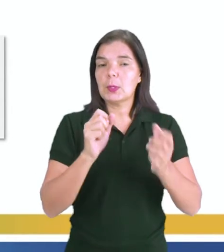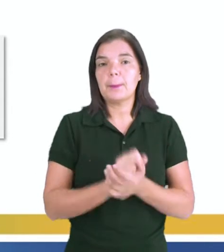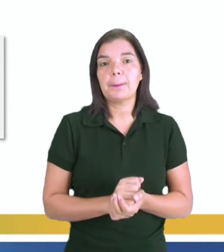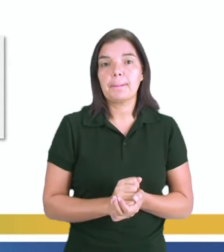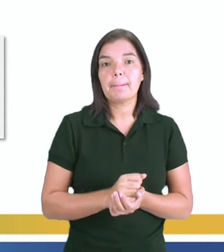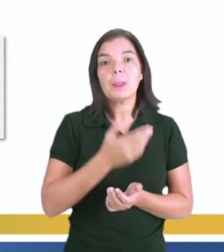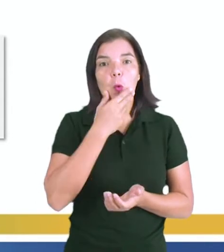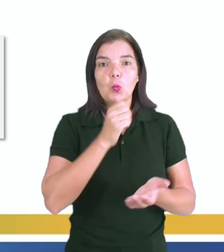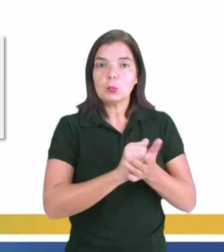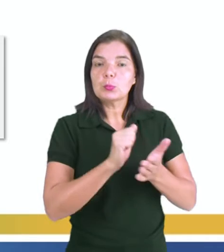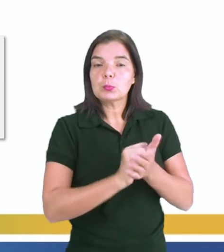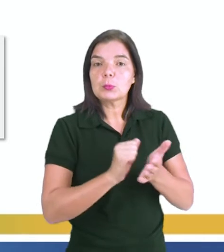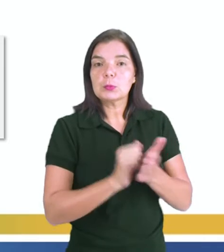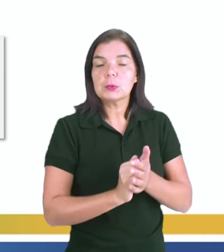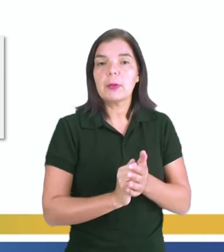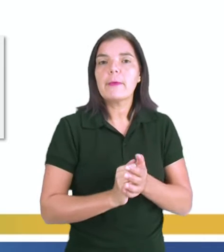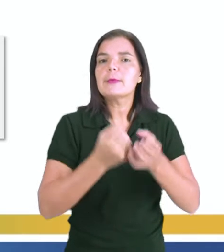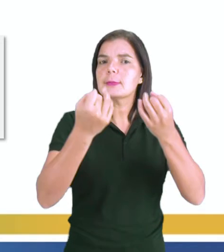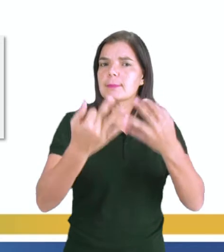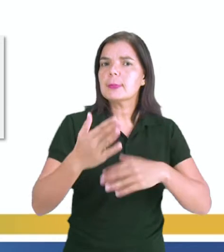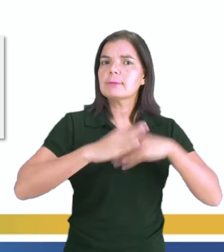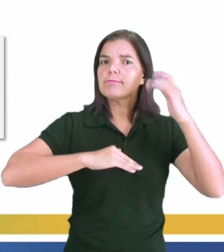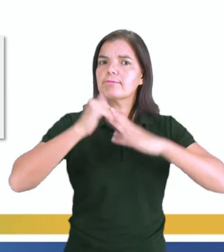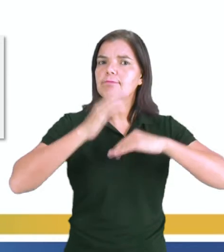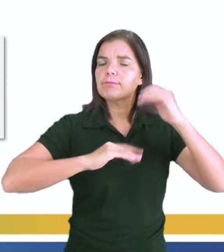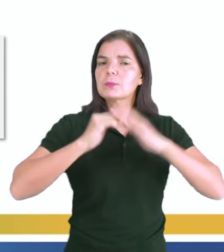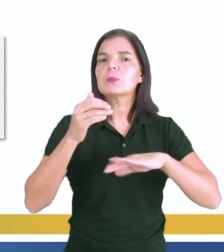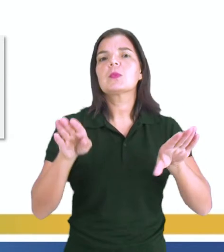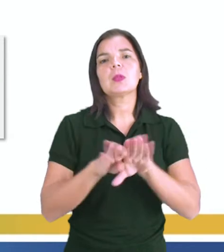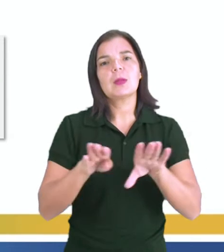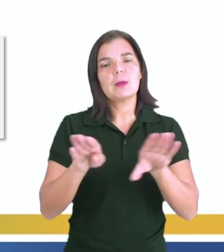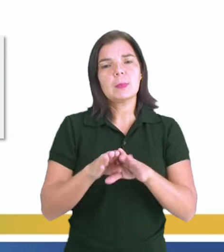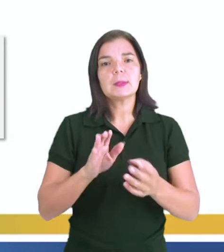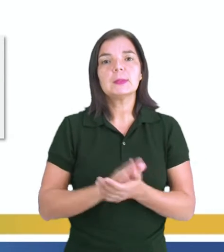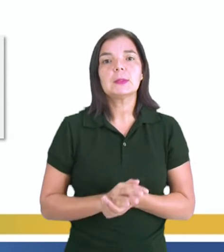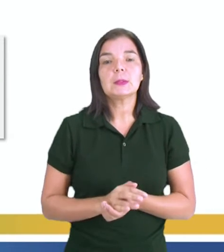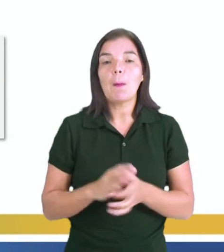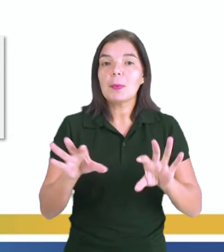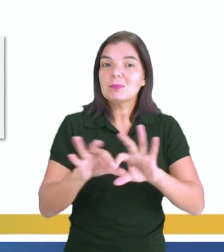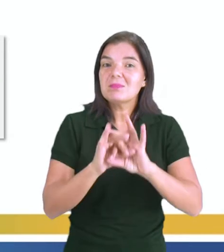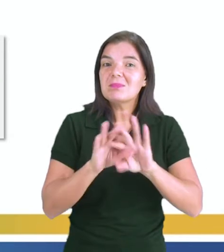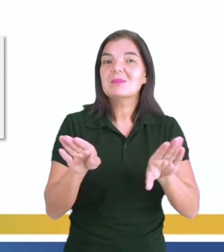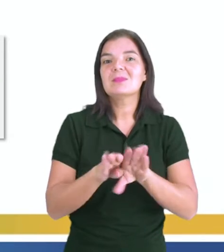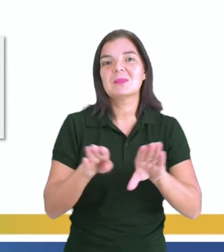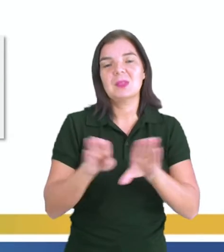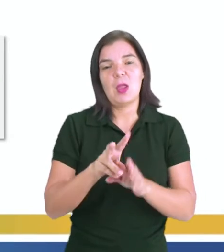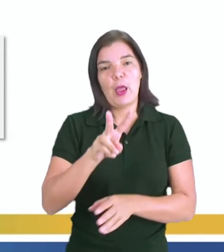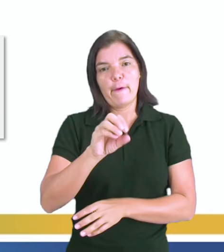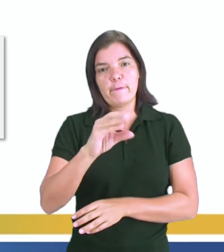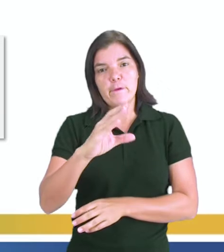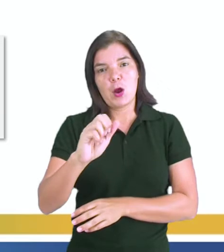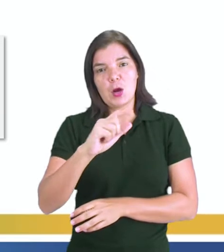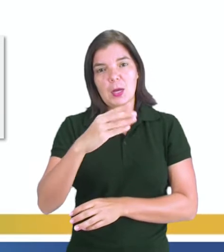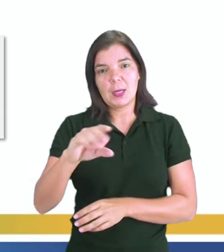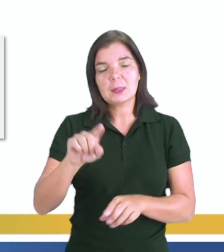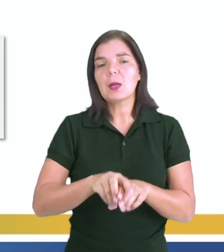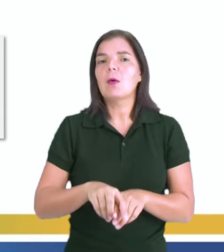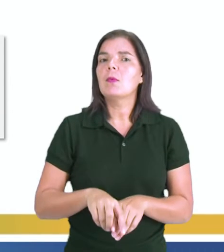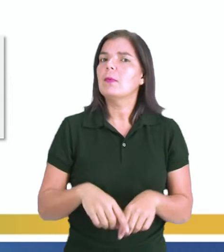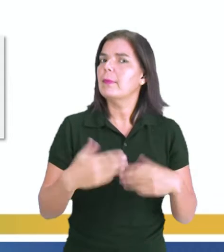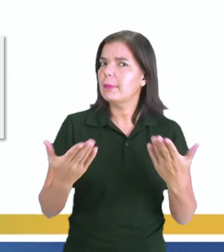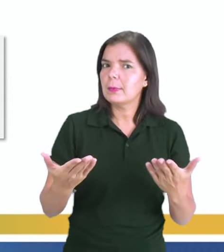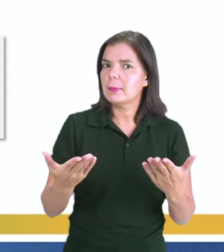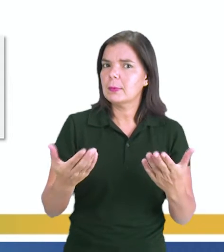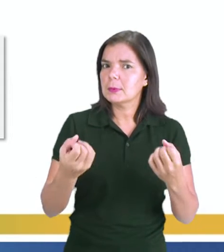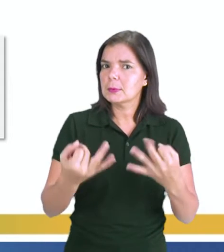o articulista fala sobre a profissão, a dedicação, aí ele está muito ligado também à vocação. Olha o que ele fala